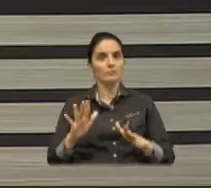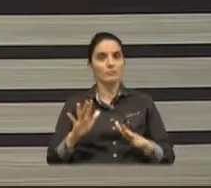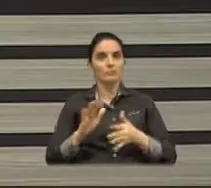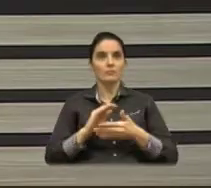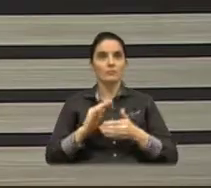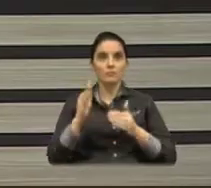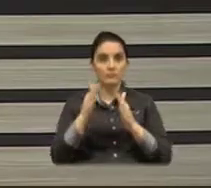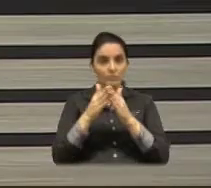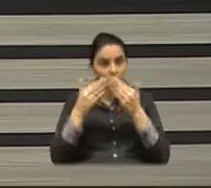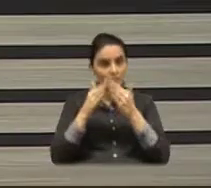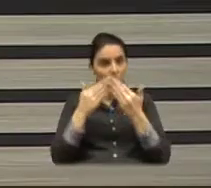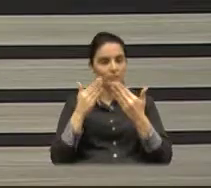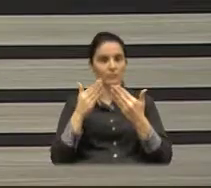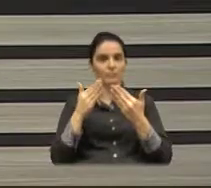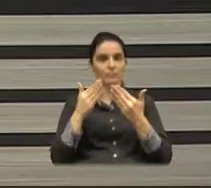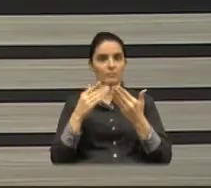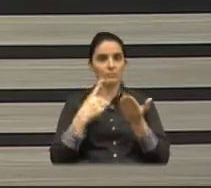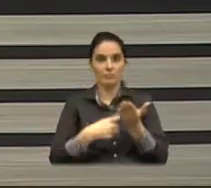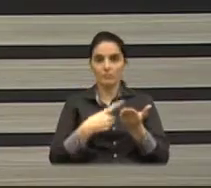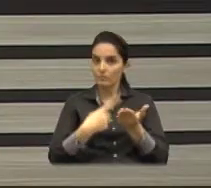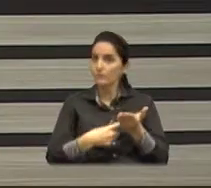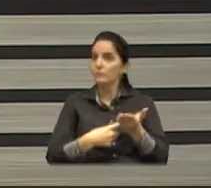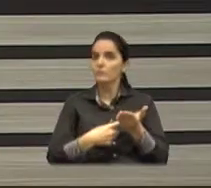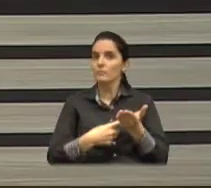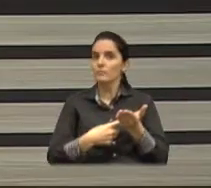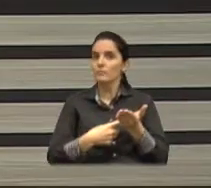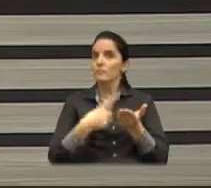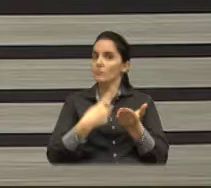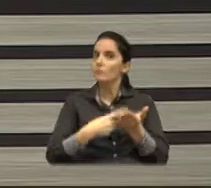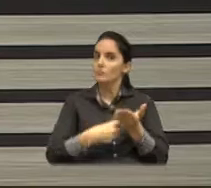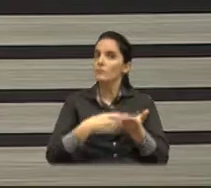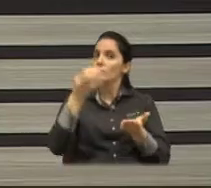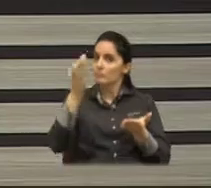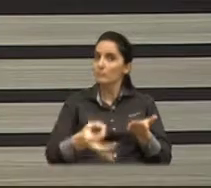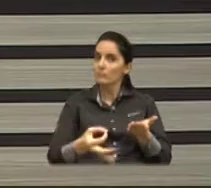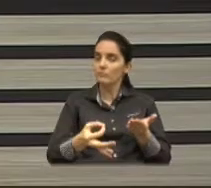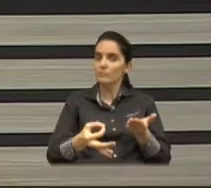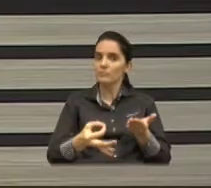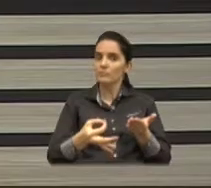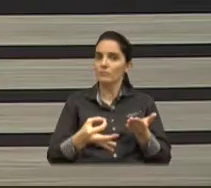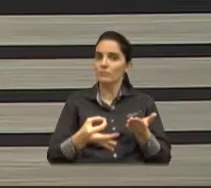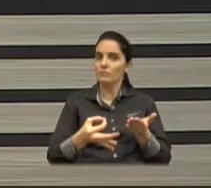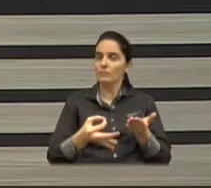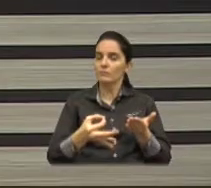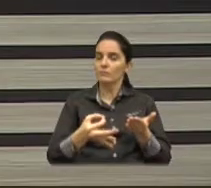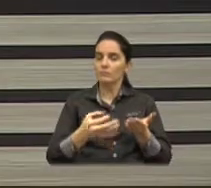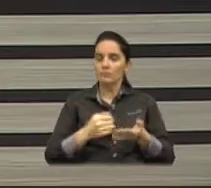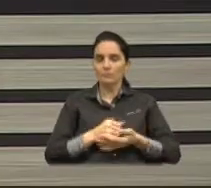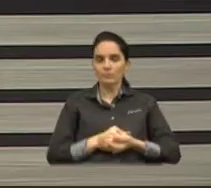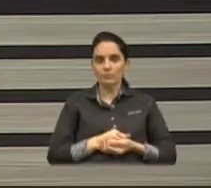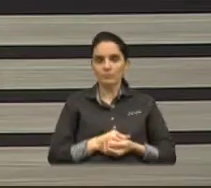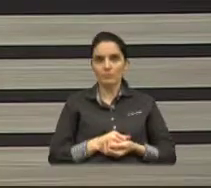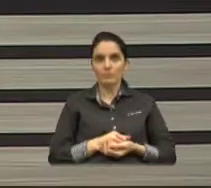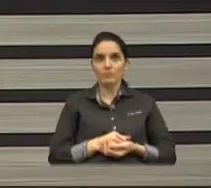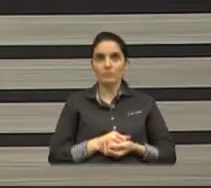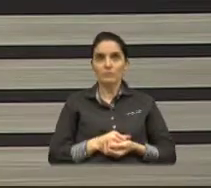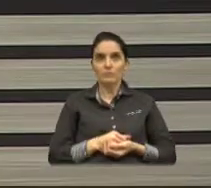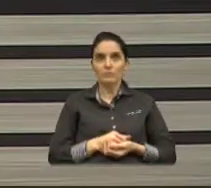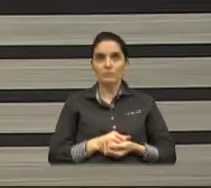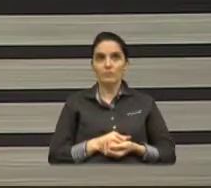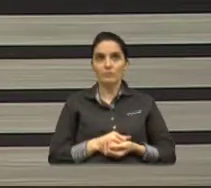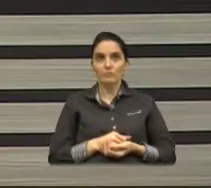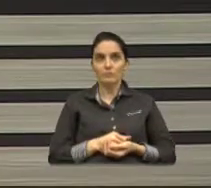Por favor, acho que o que é certo, o que foi conversado, não é caro.